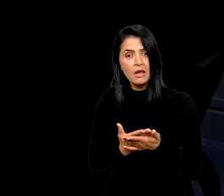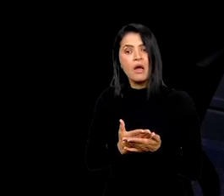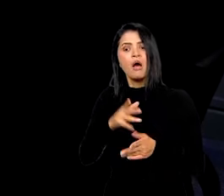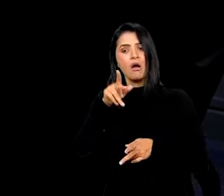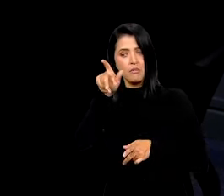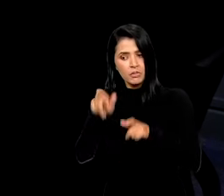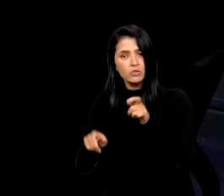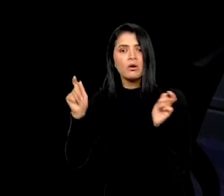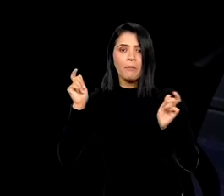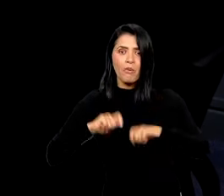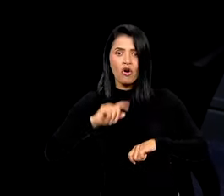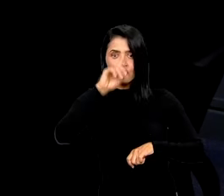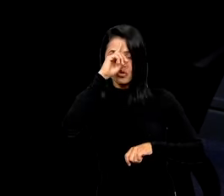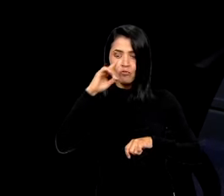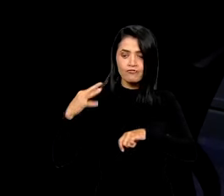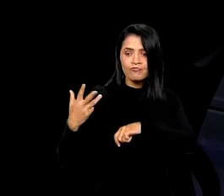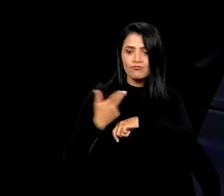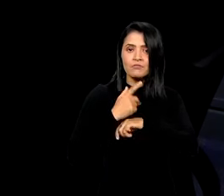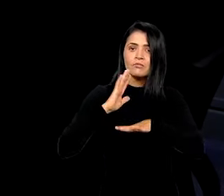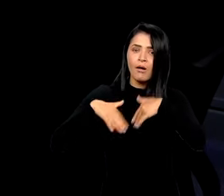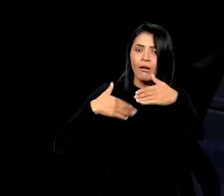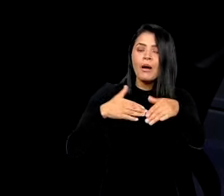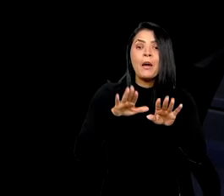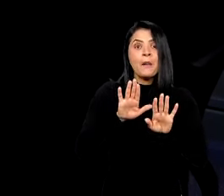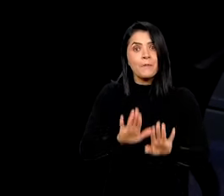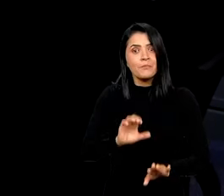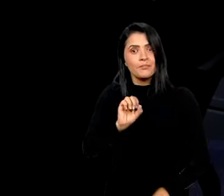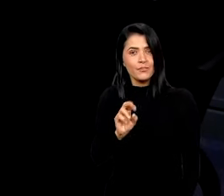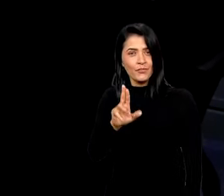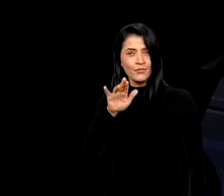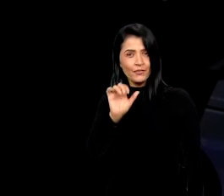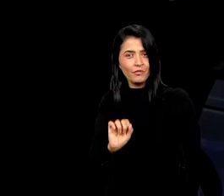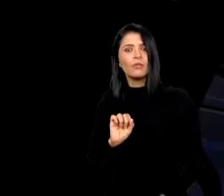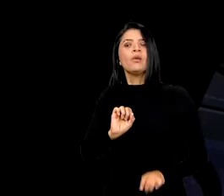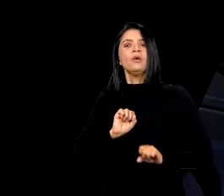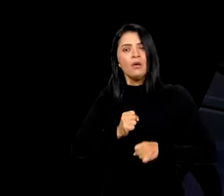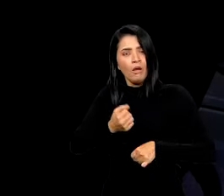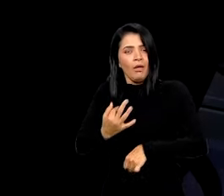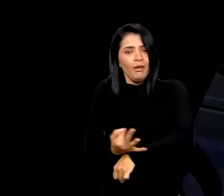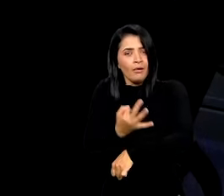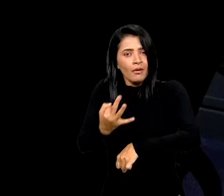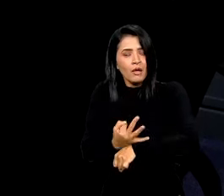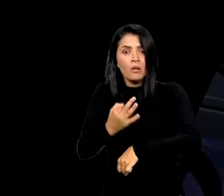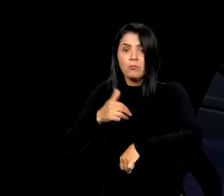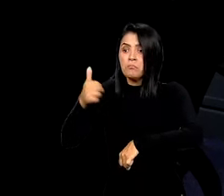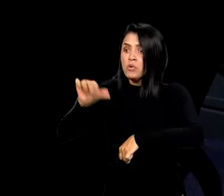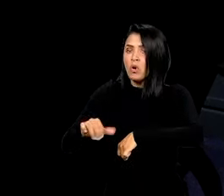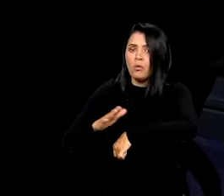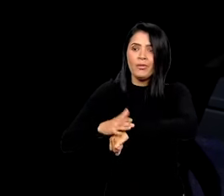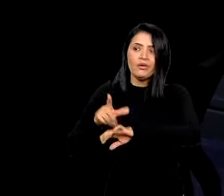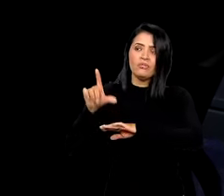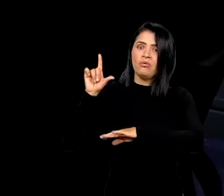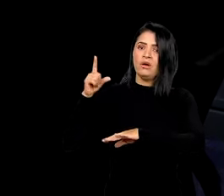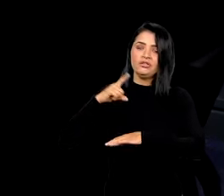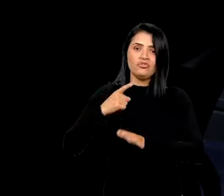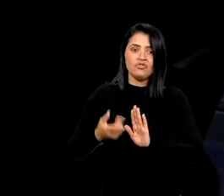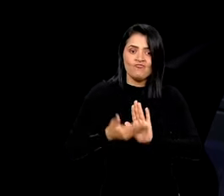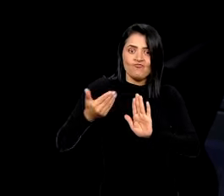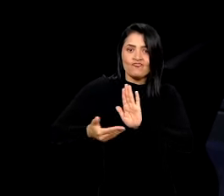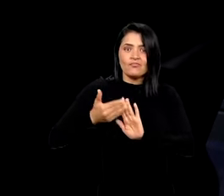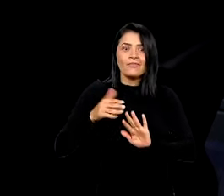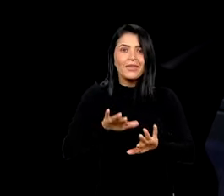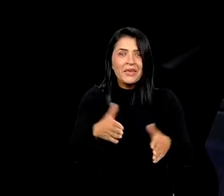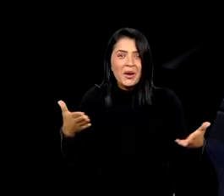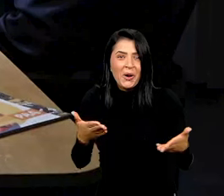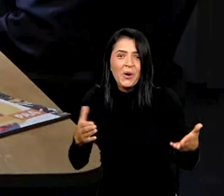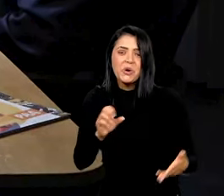seus dons e suas vocações. Mas o SUAS resistiu no pior momento de desconstrução. E agora o SUAS